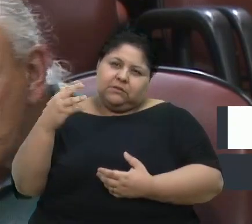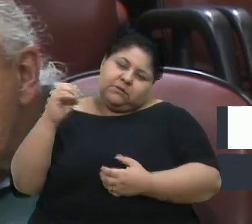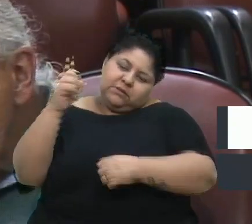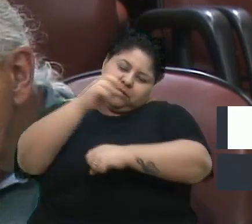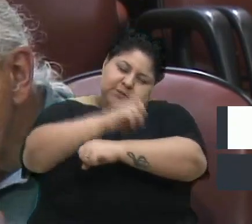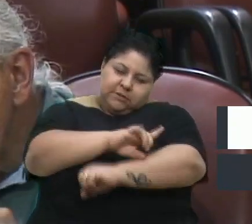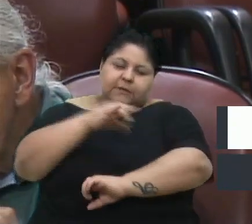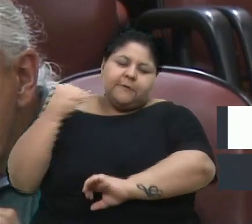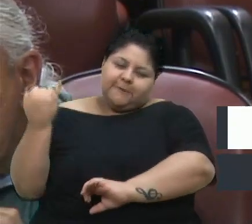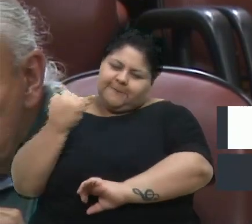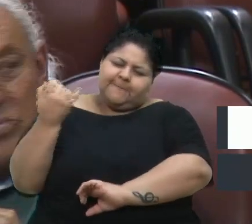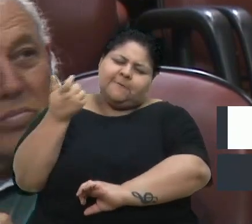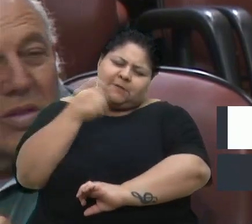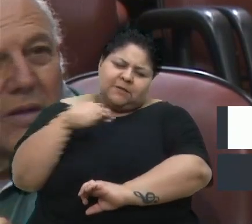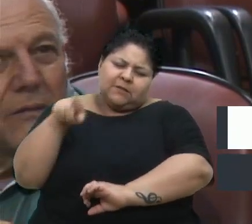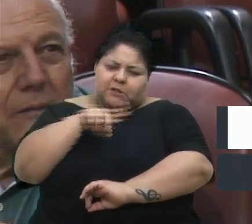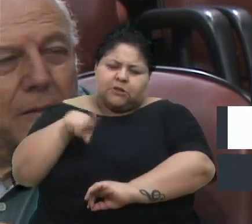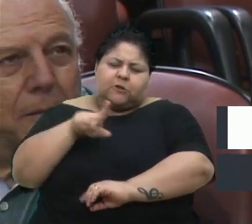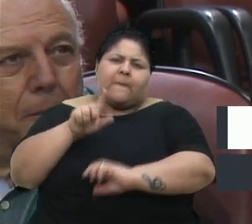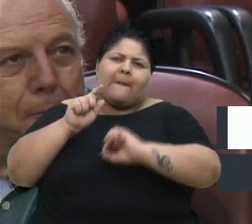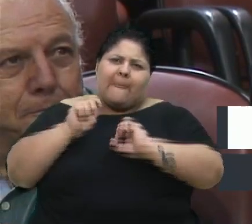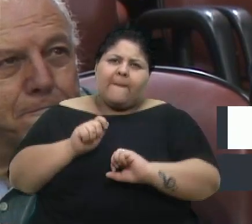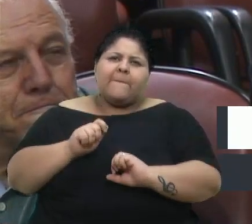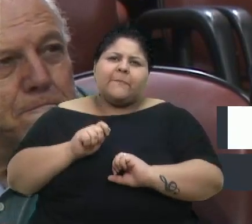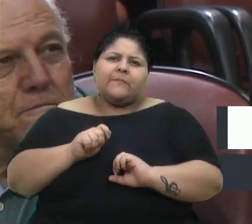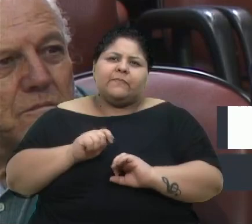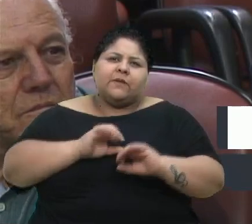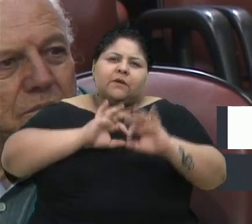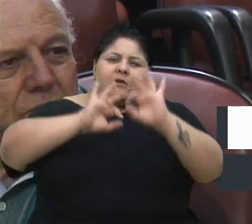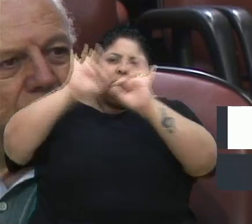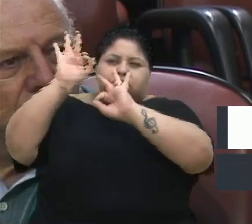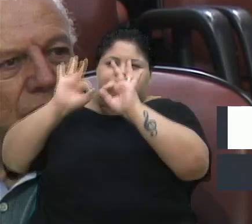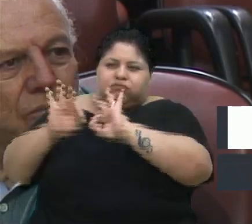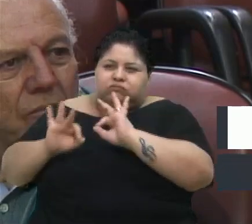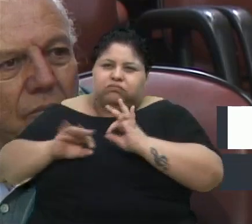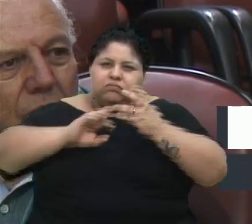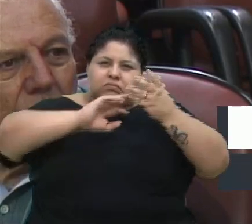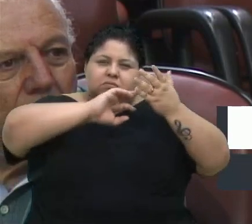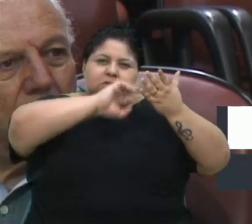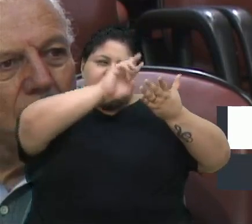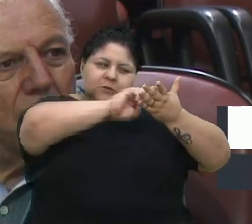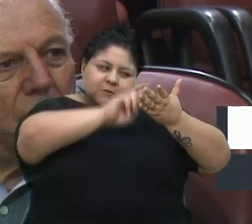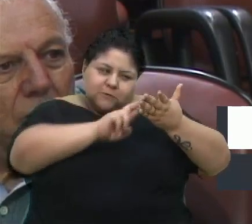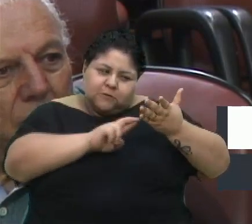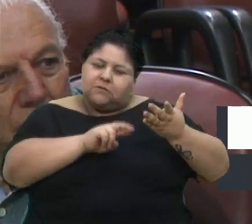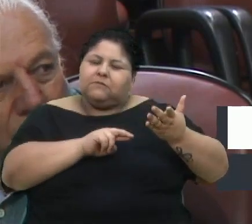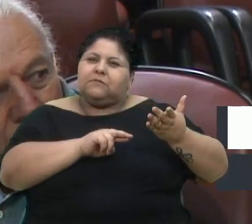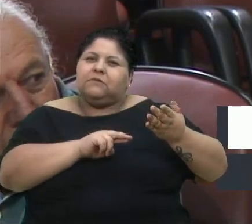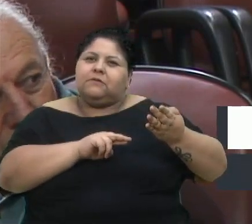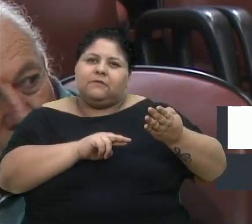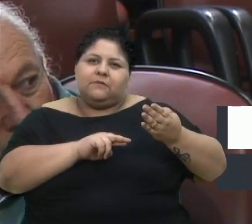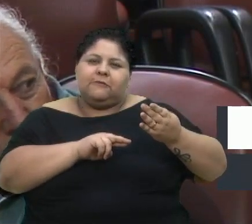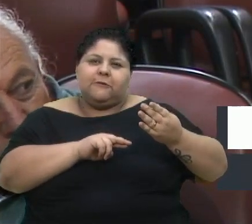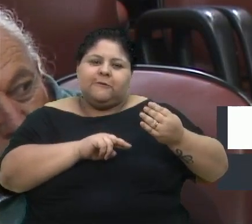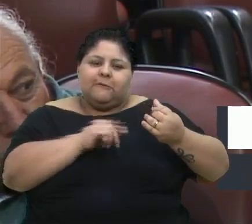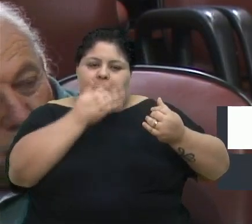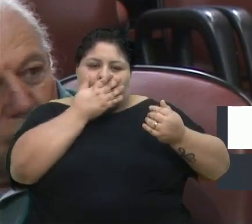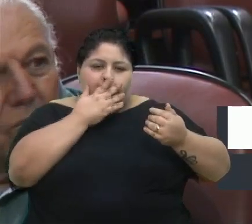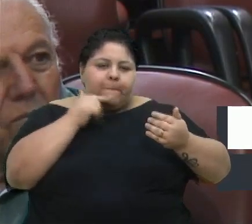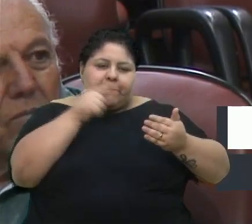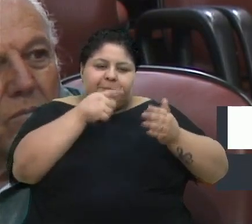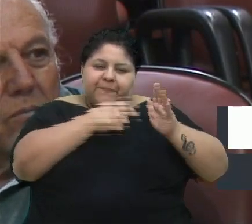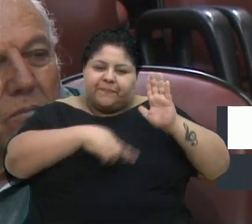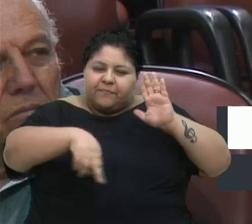importantes e necessários para que a gente possa elaborar um relatório que seja um